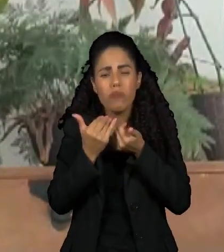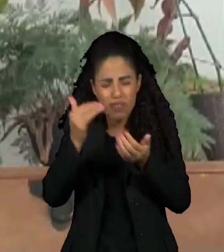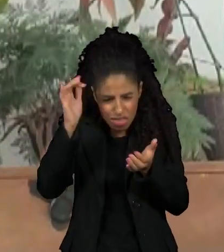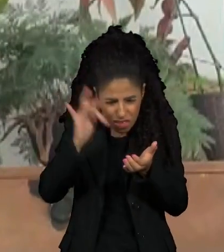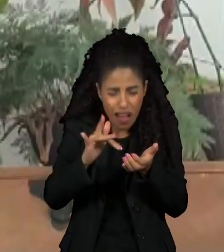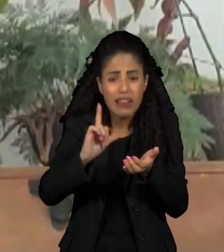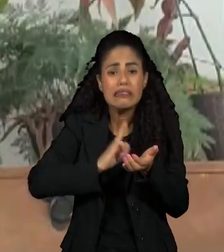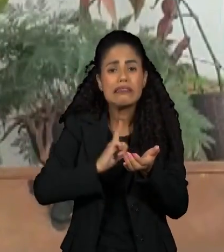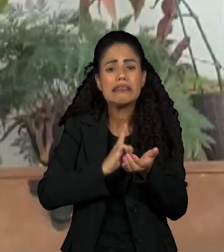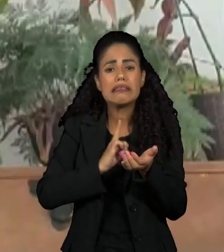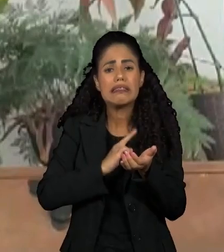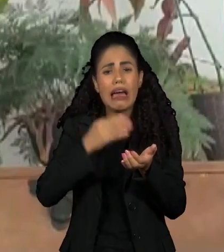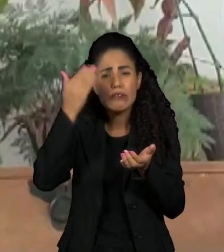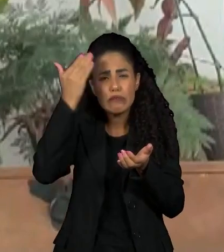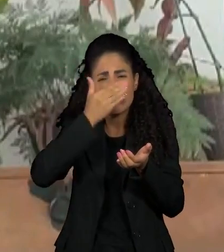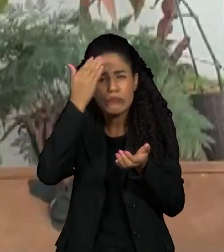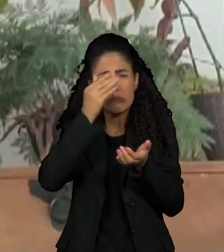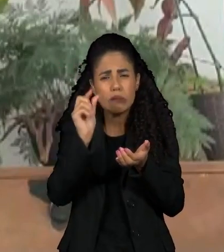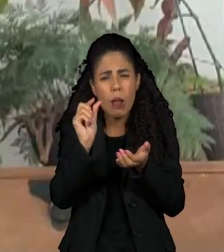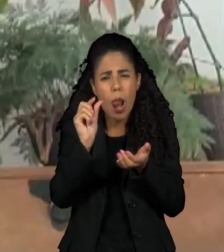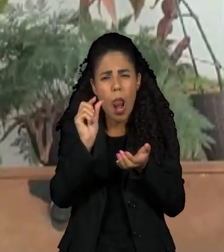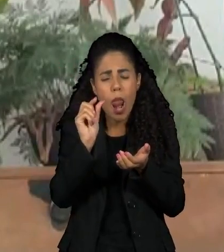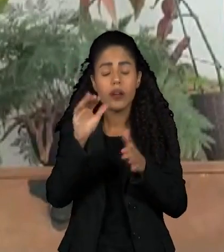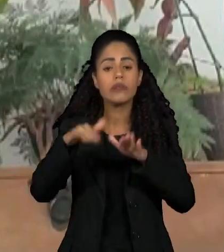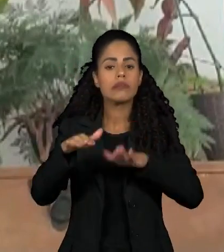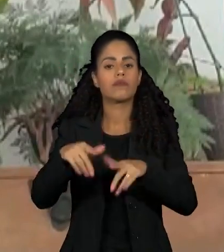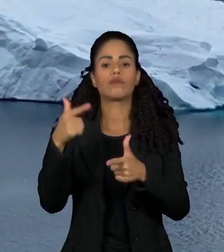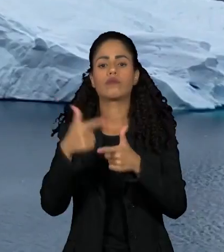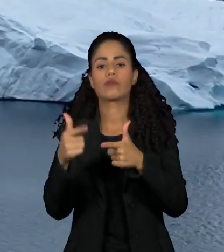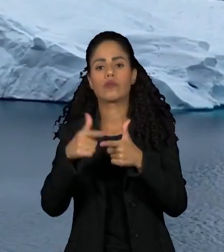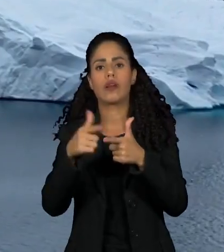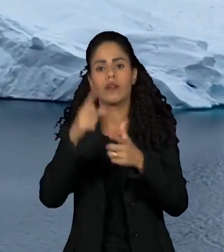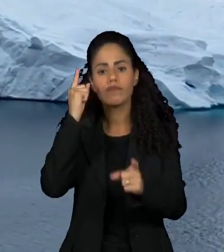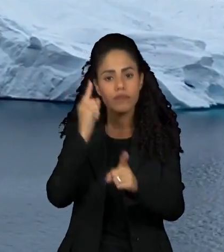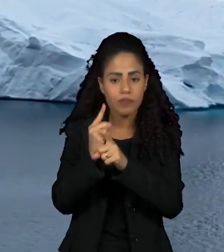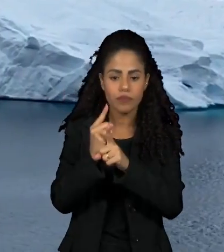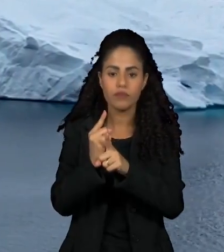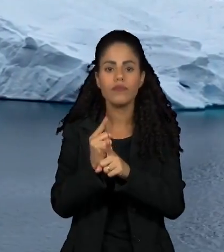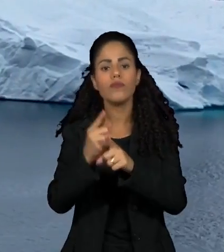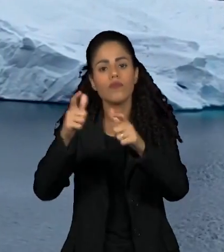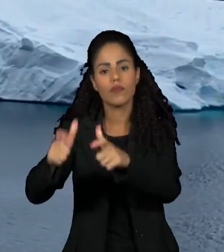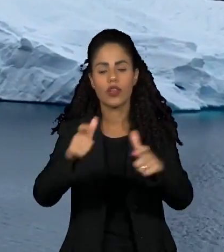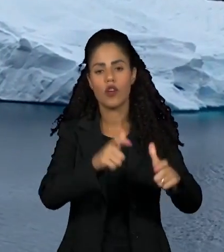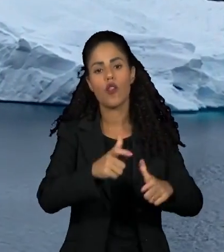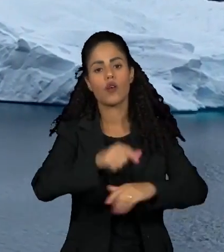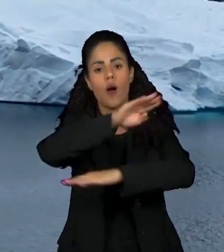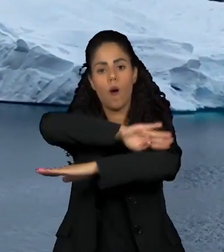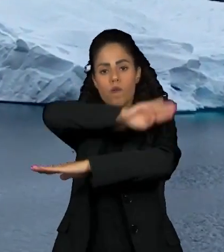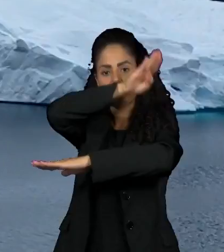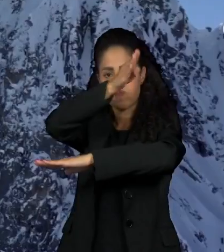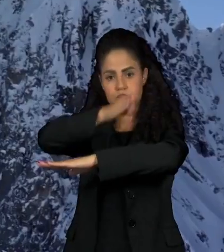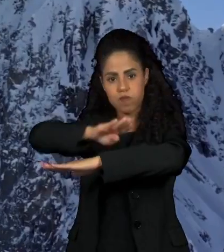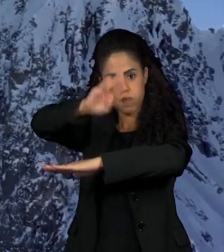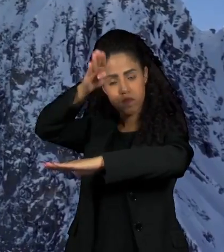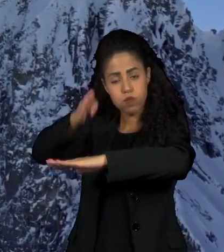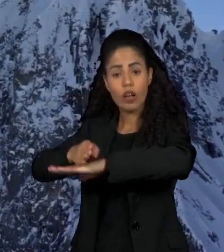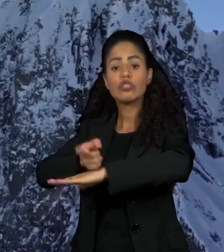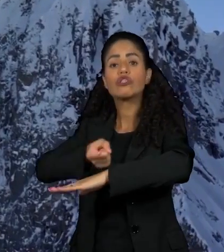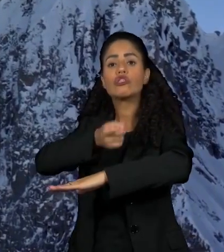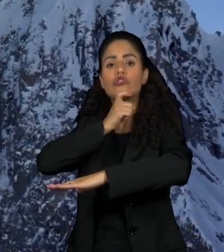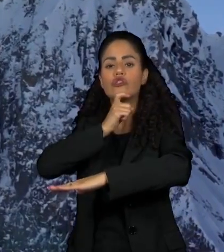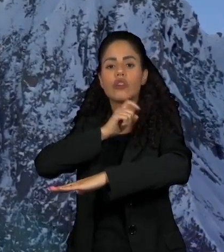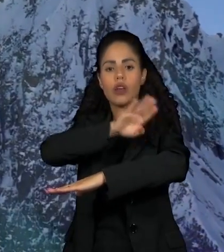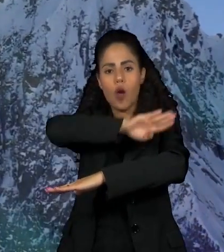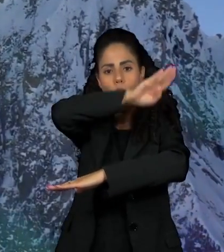têm uma distribuição global generalizada, foram encontrados em áreas remotas como o gelo do Ártico, o topo do